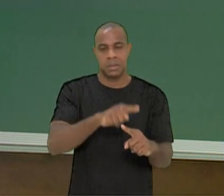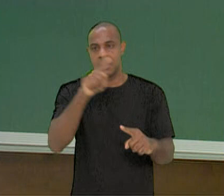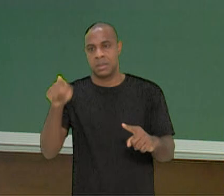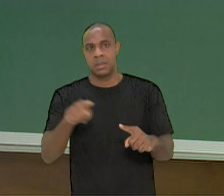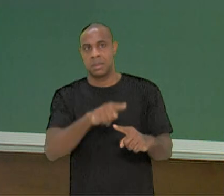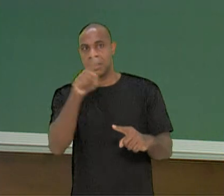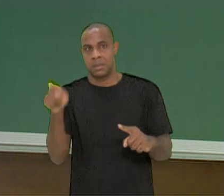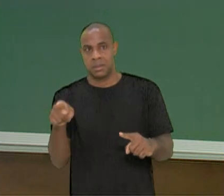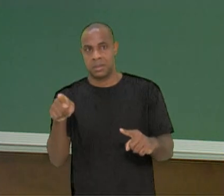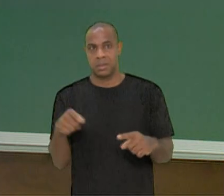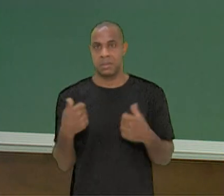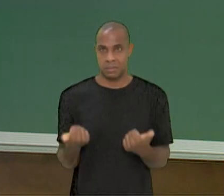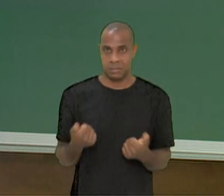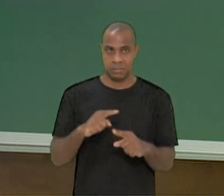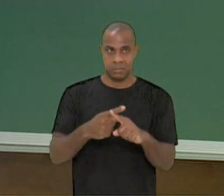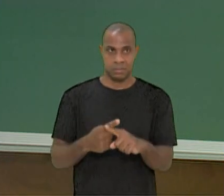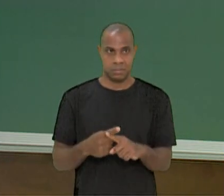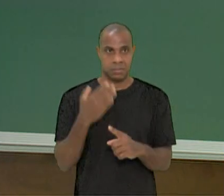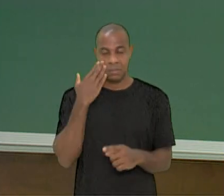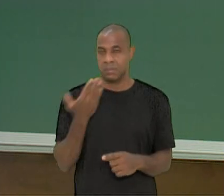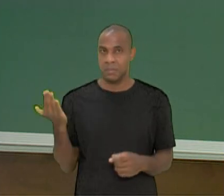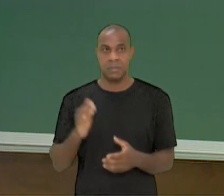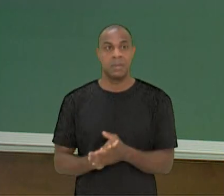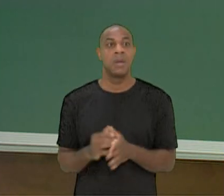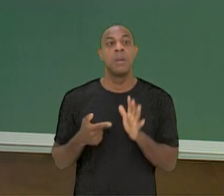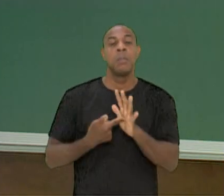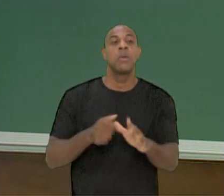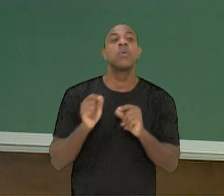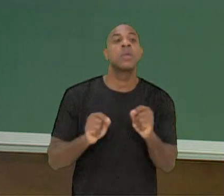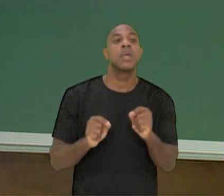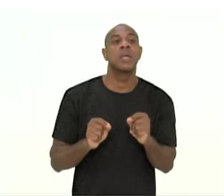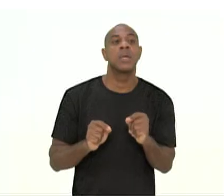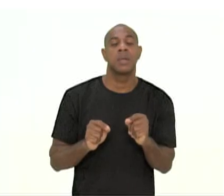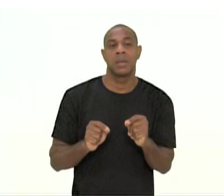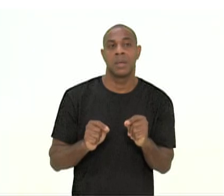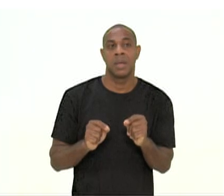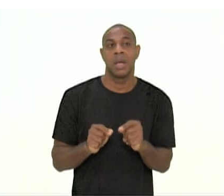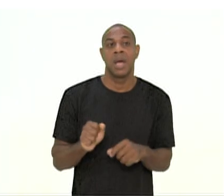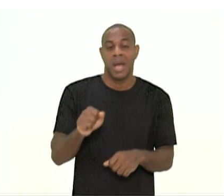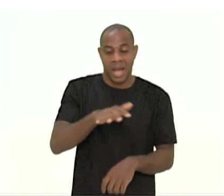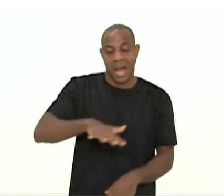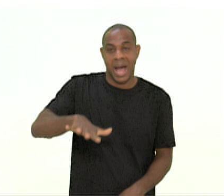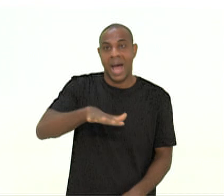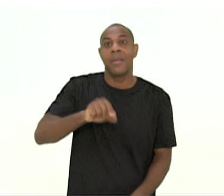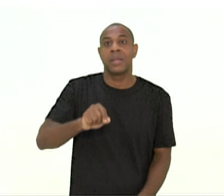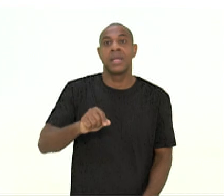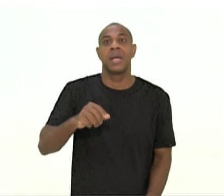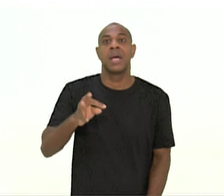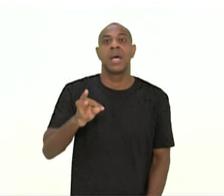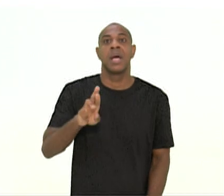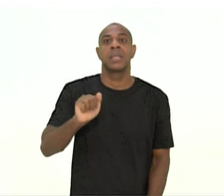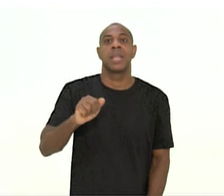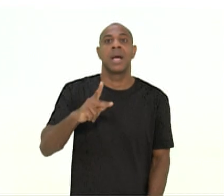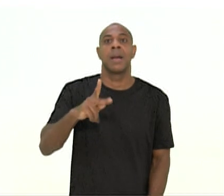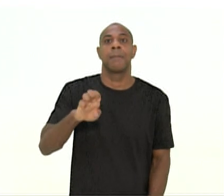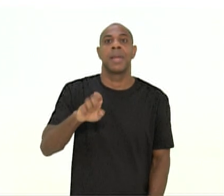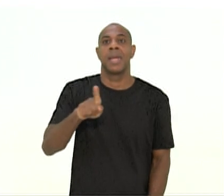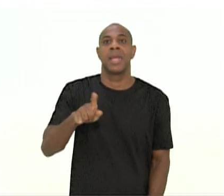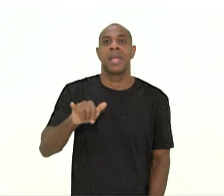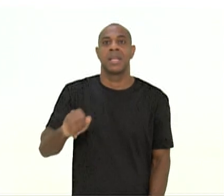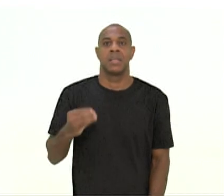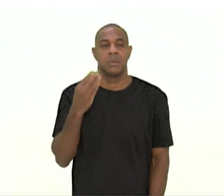2. Tá bom? Então essa expressão algébrica aqui, ela representa o quê? Ela representa a área de um trapézio, tá? De bases